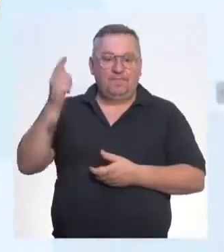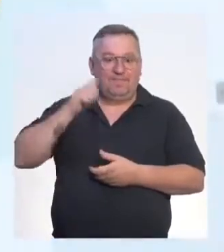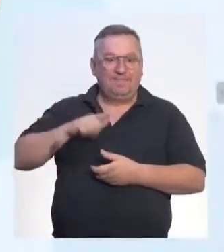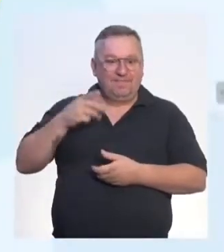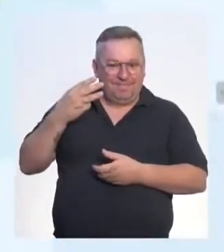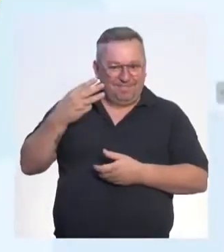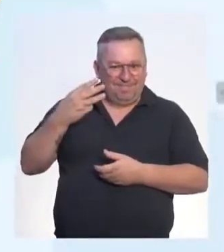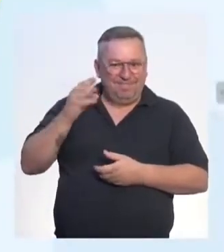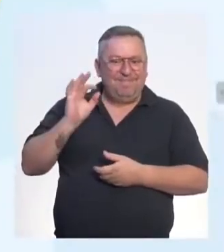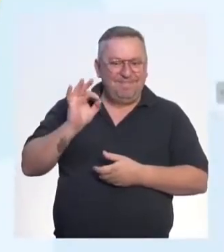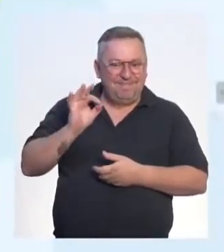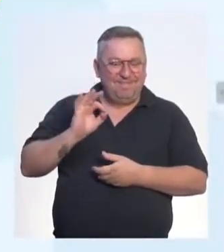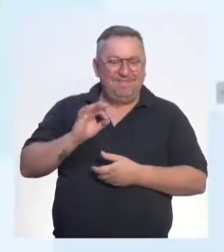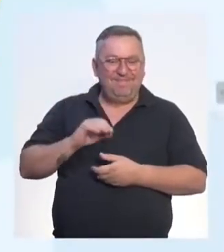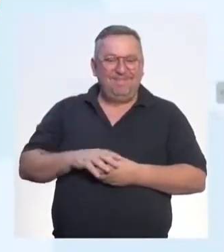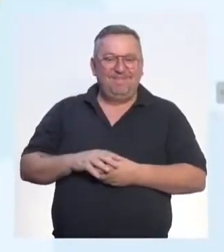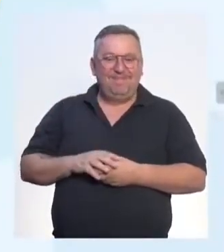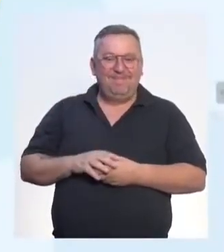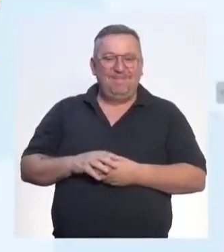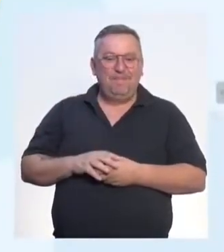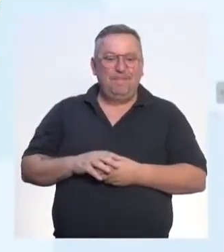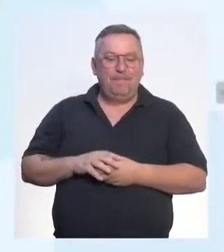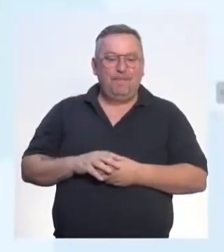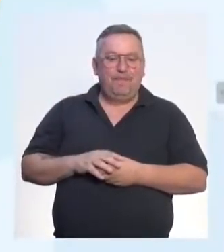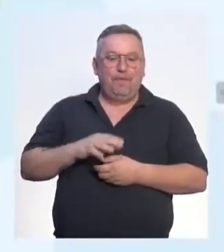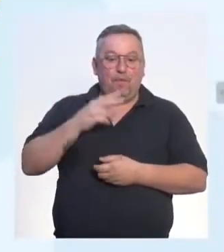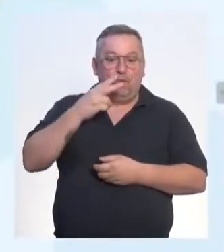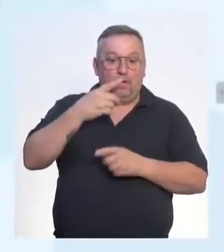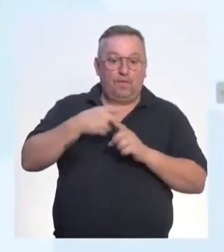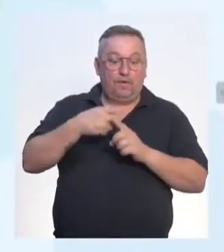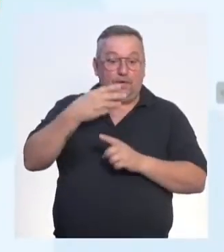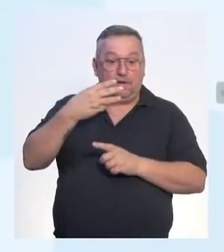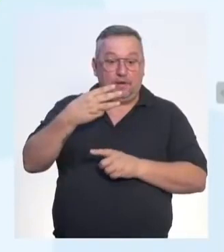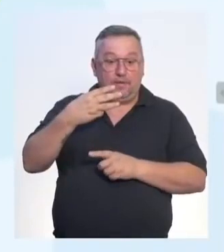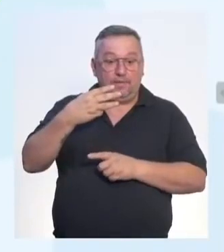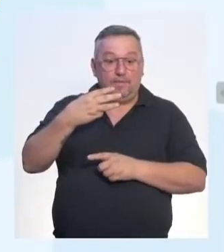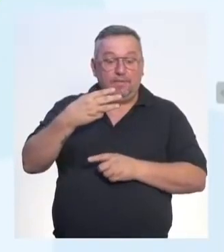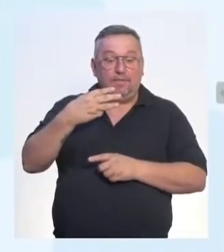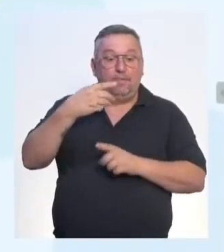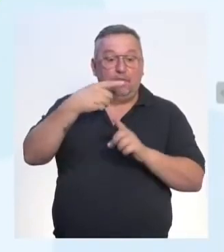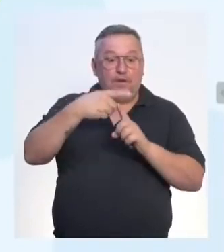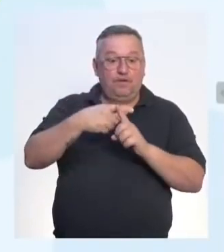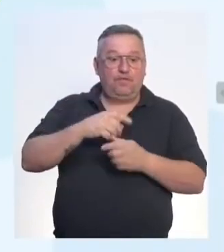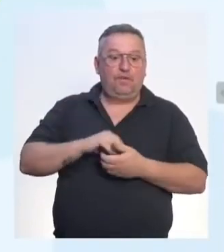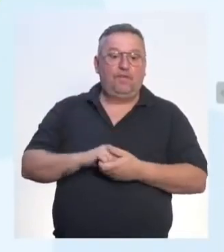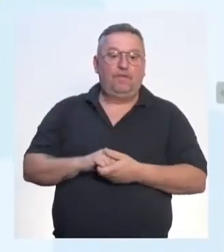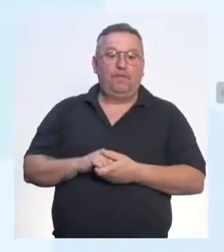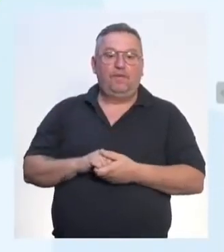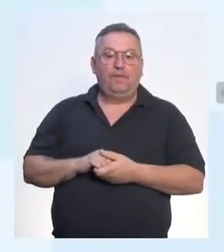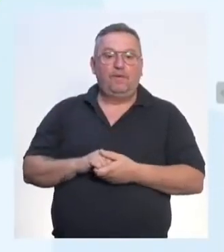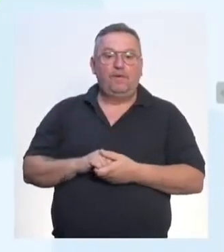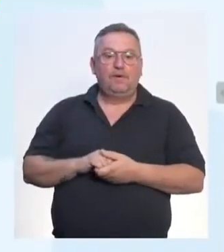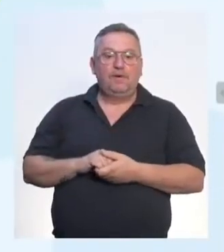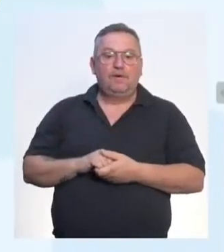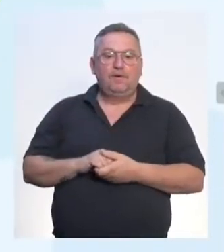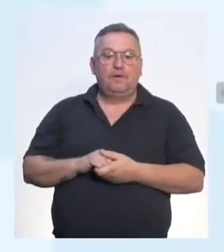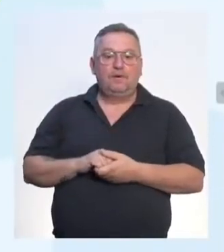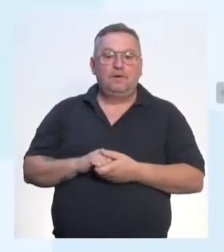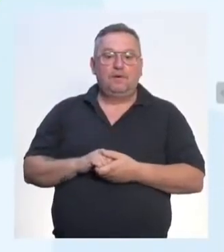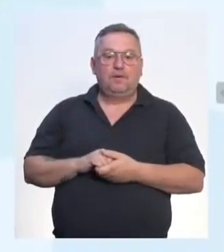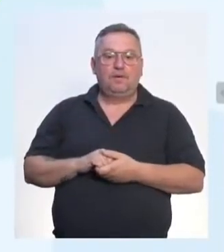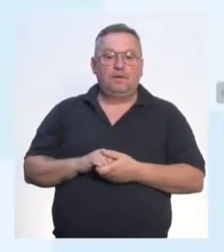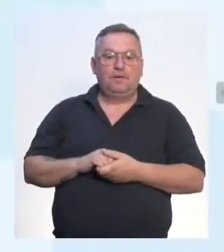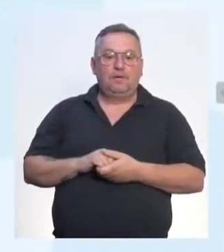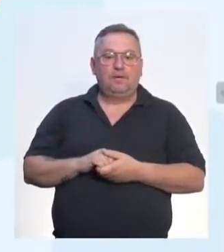né? Sinais iguais. 2 Positivo. vezes 3 dá 6. 6. Sinais iguais é positivo. Positivo. E aqui, ó,